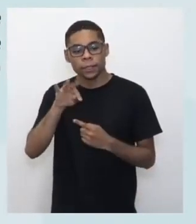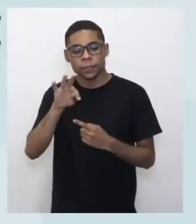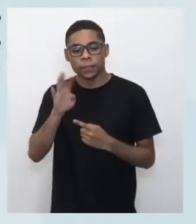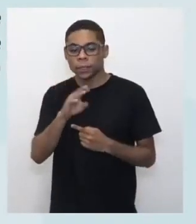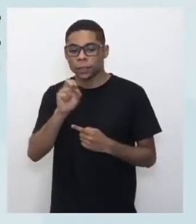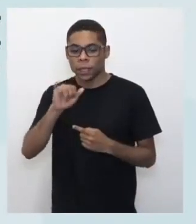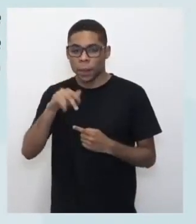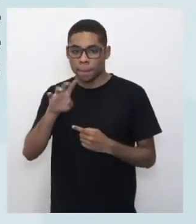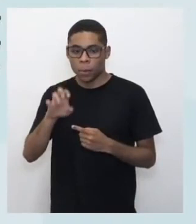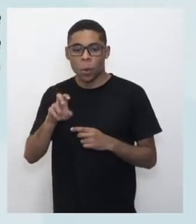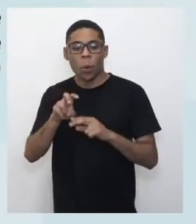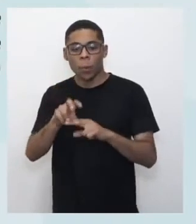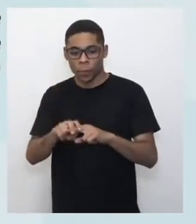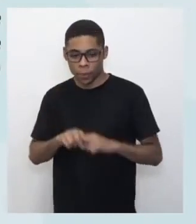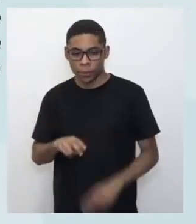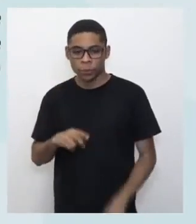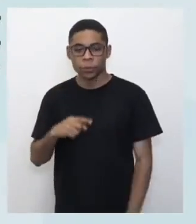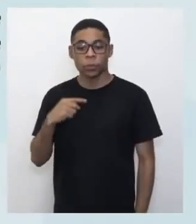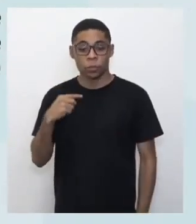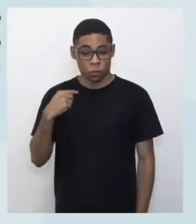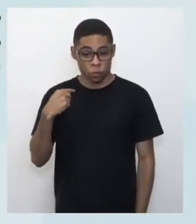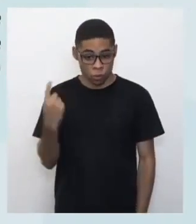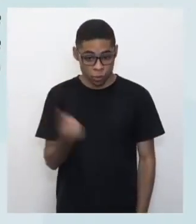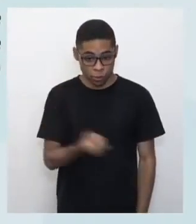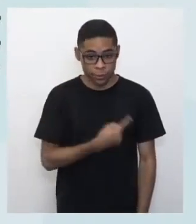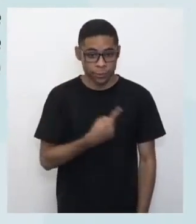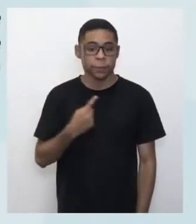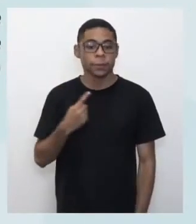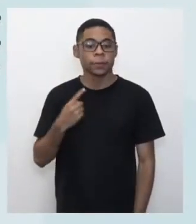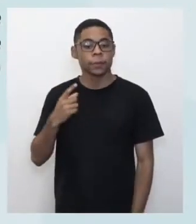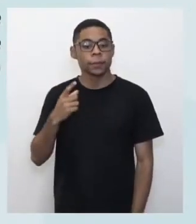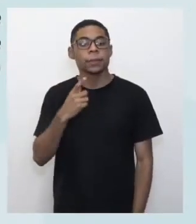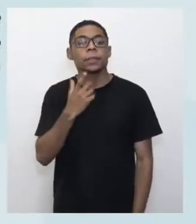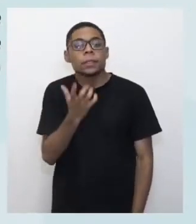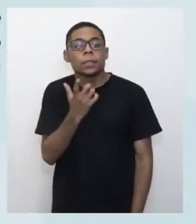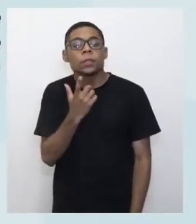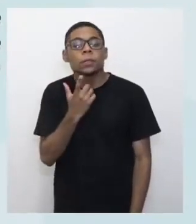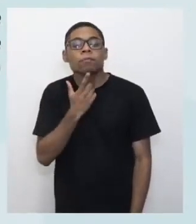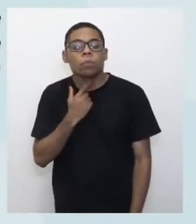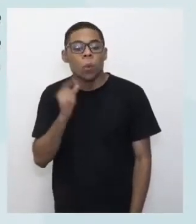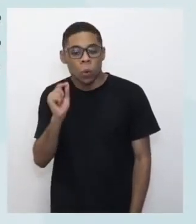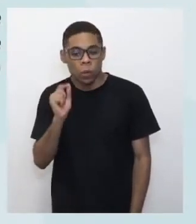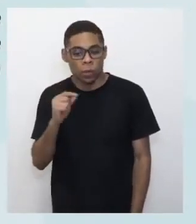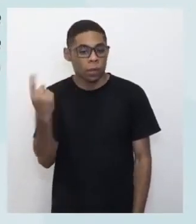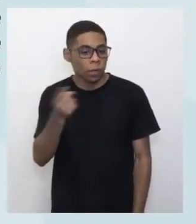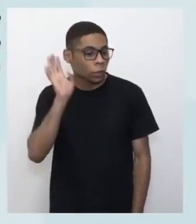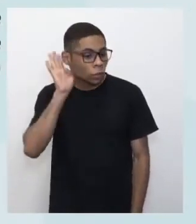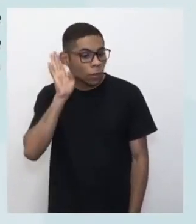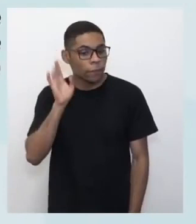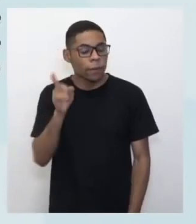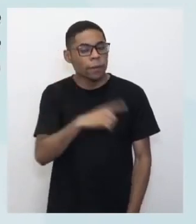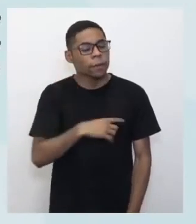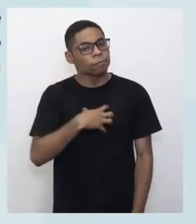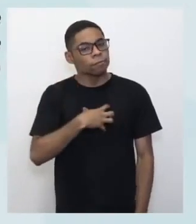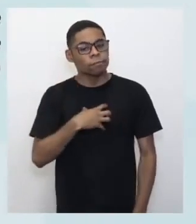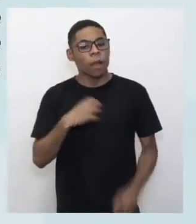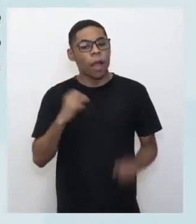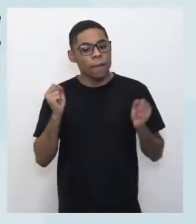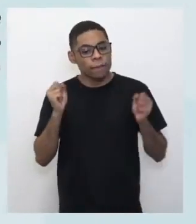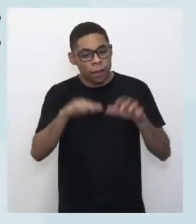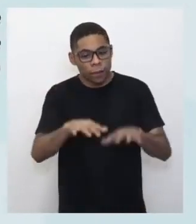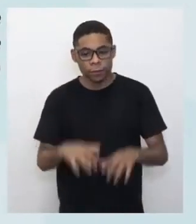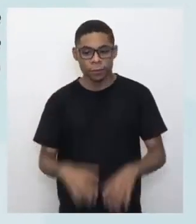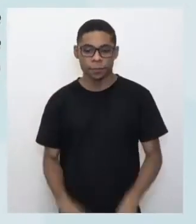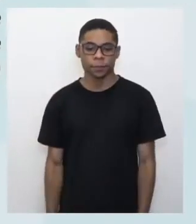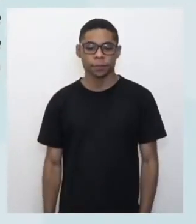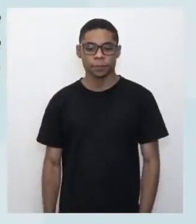want listeners to have the impression the events. porque nós queremos que as pessoas que ouvem tenham a impressão que os eventos,